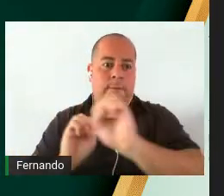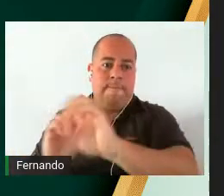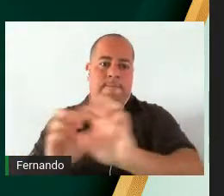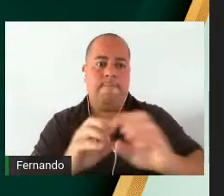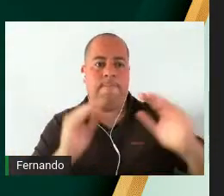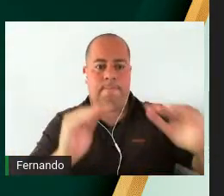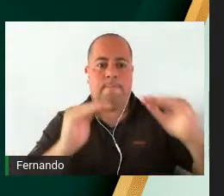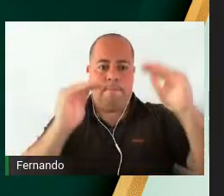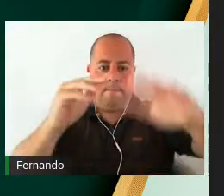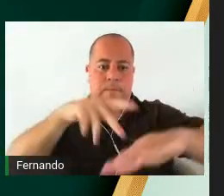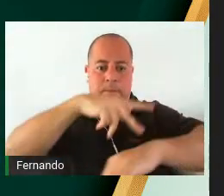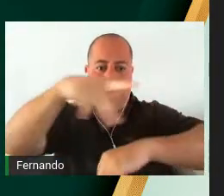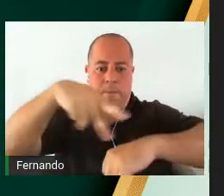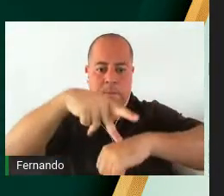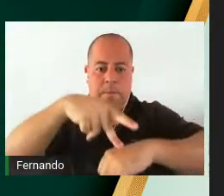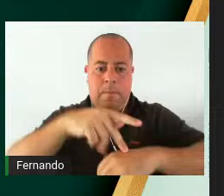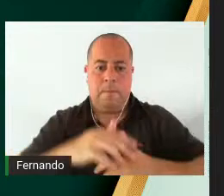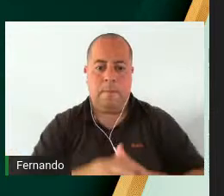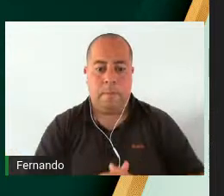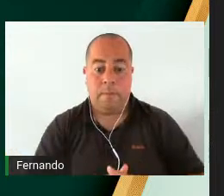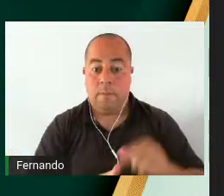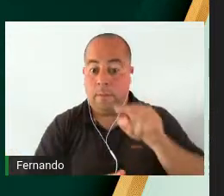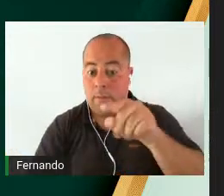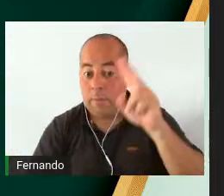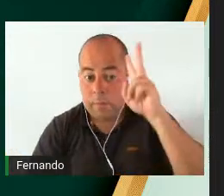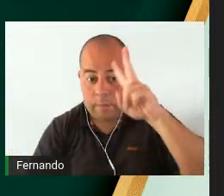em nosso país. Lembre,